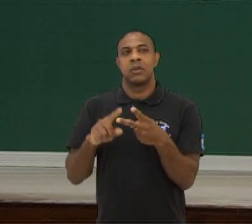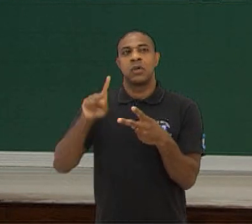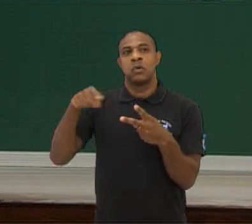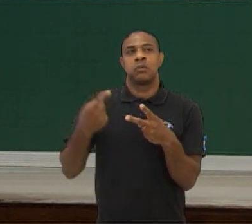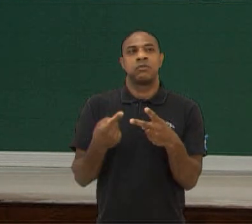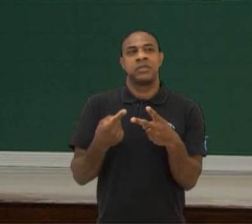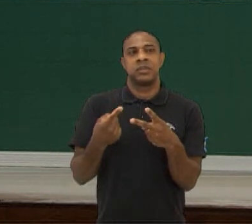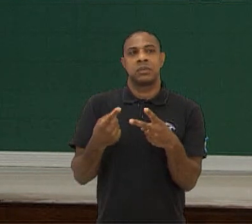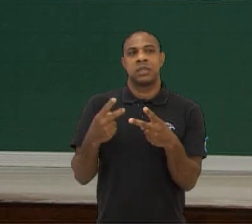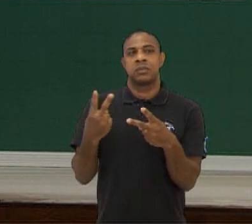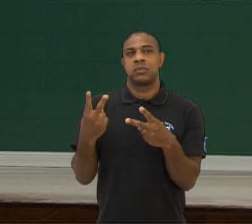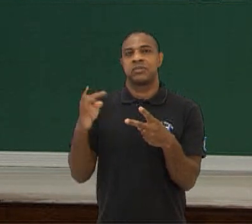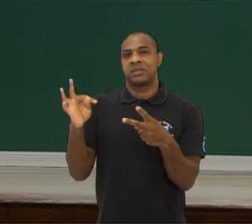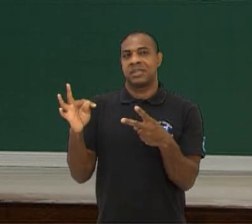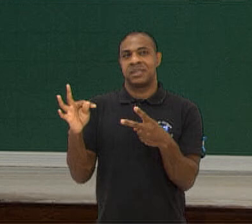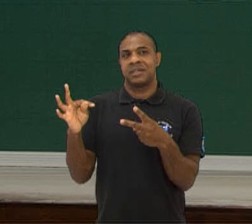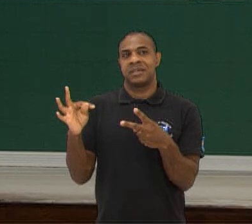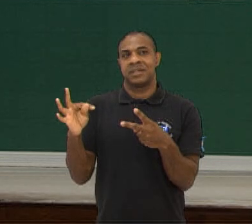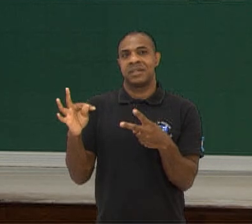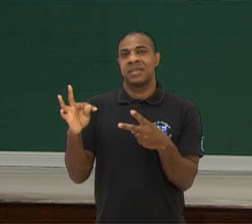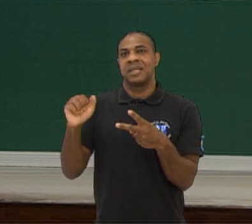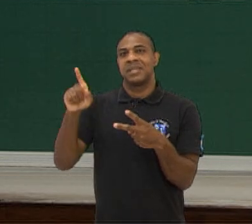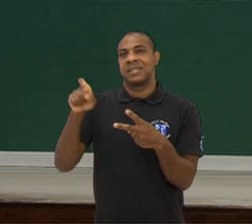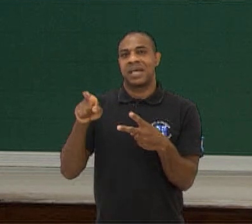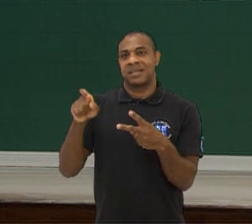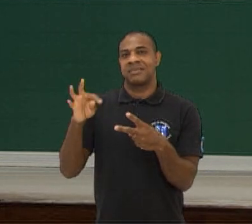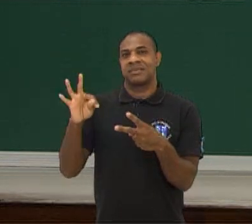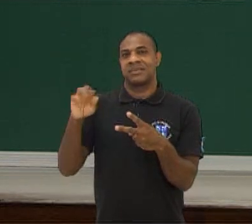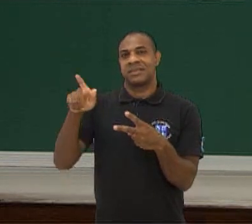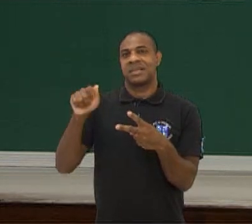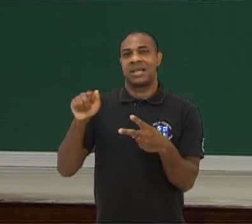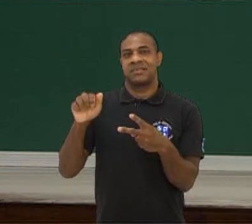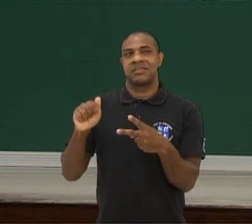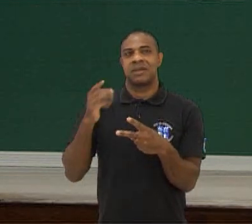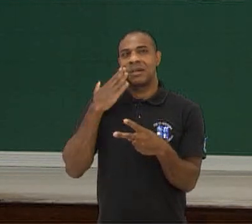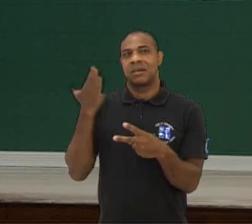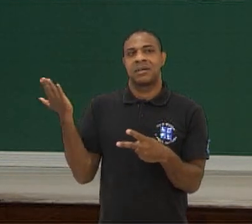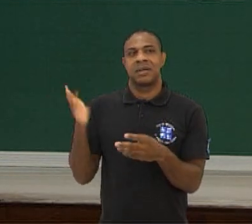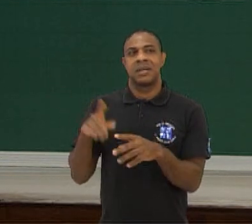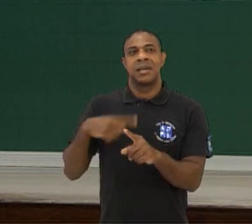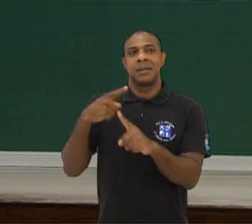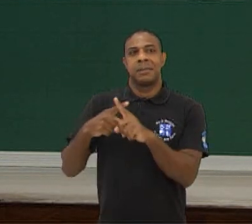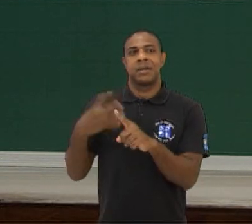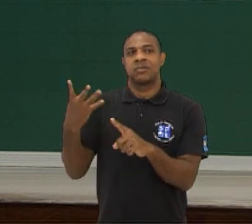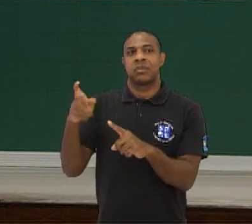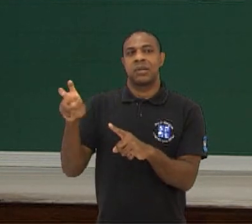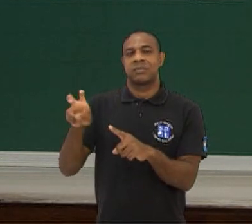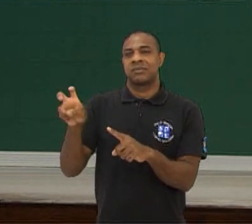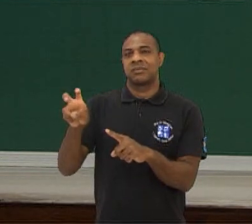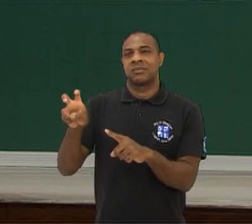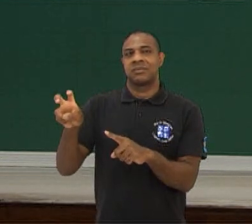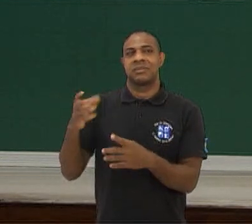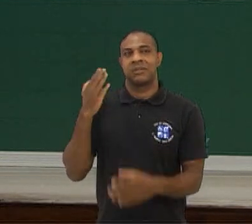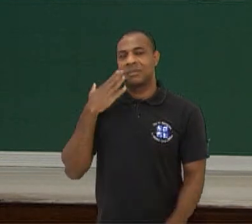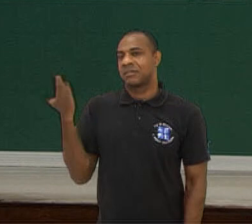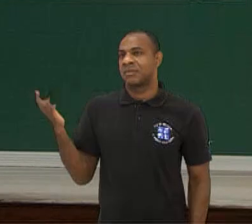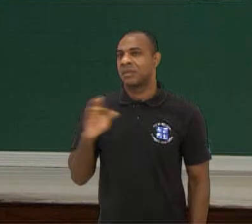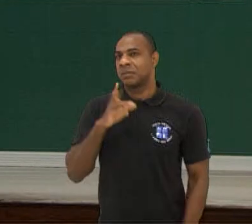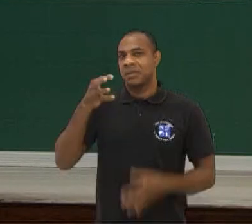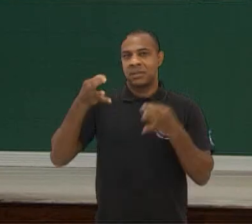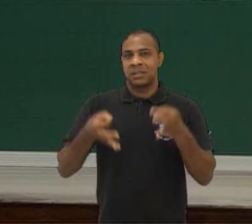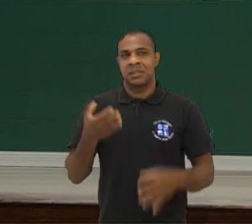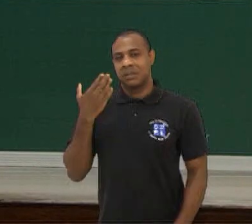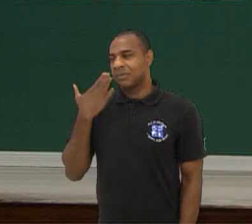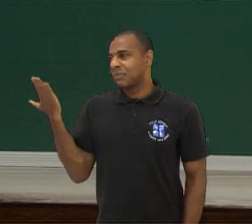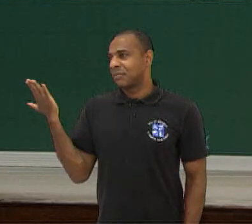1,2T é a taxa por transferência. Então, para cada taxa que eu faço, eu pago 1,20. E mais 4,55. Então, a resposta certa, a